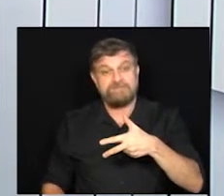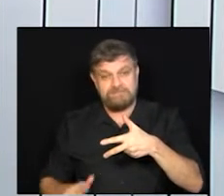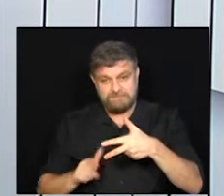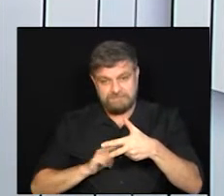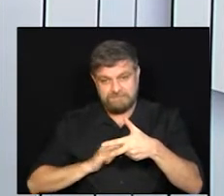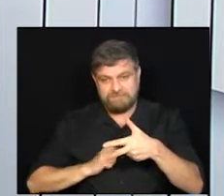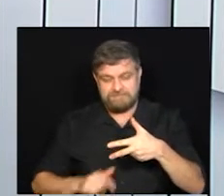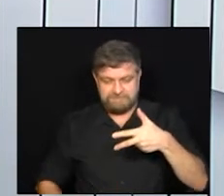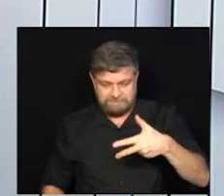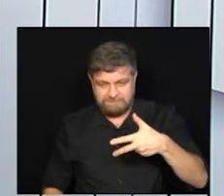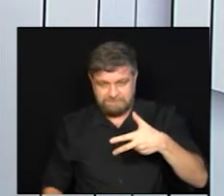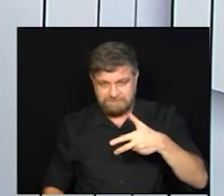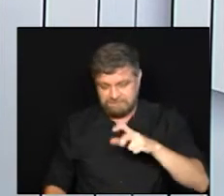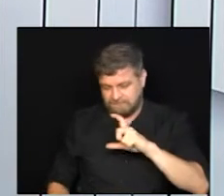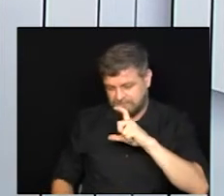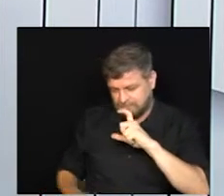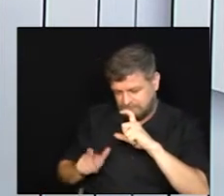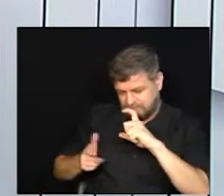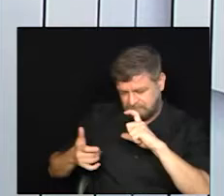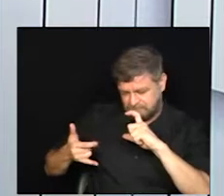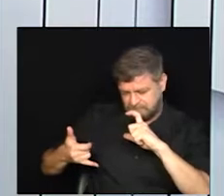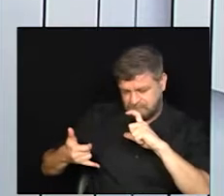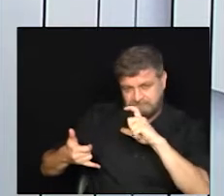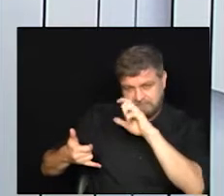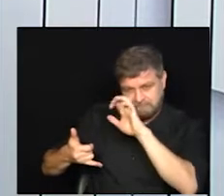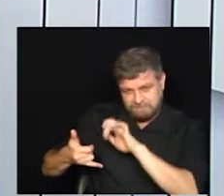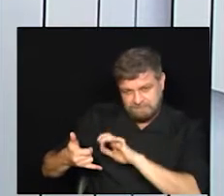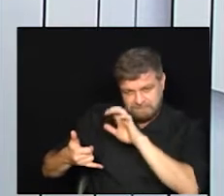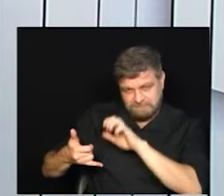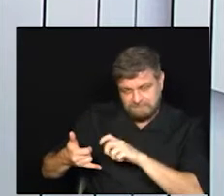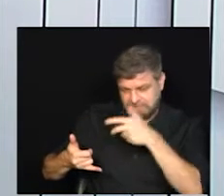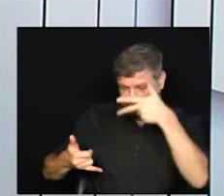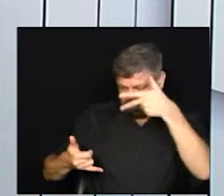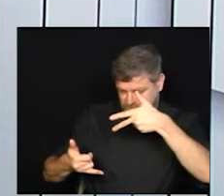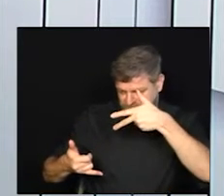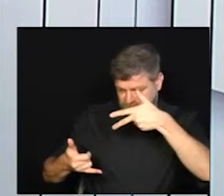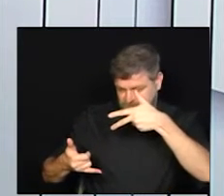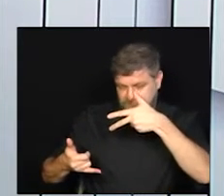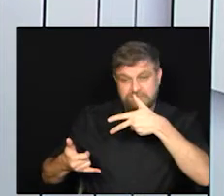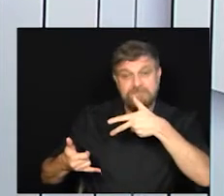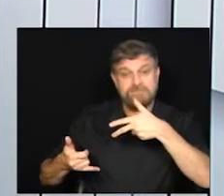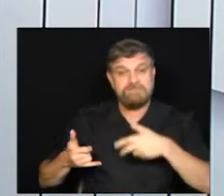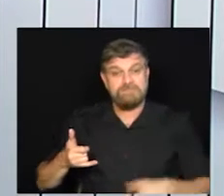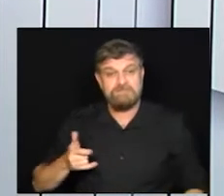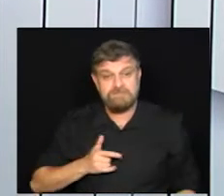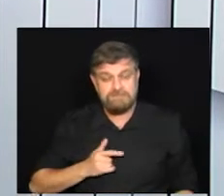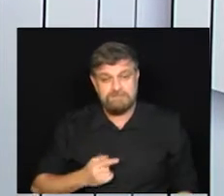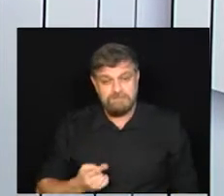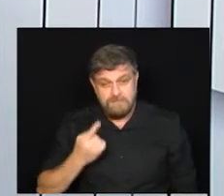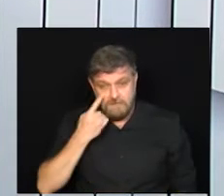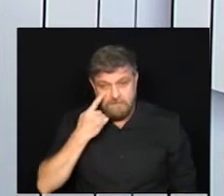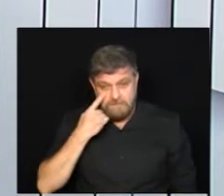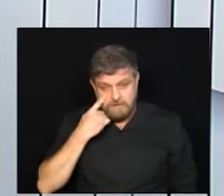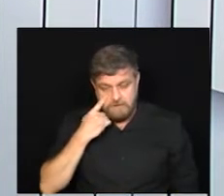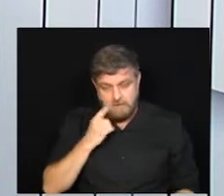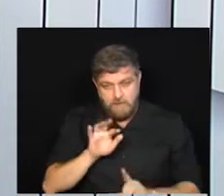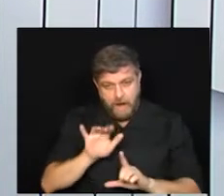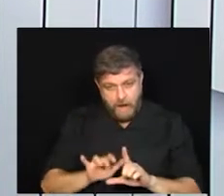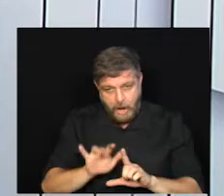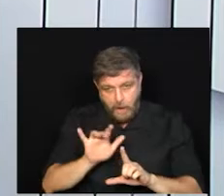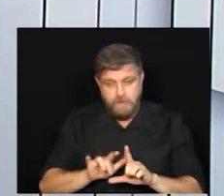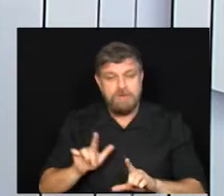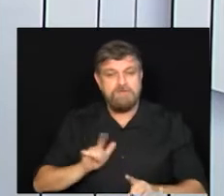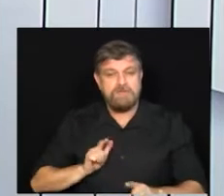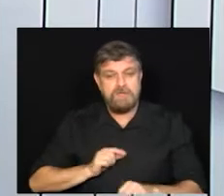seu celular, abre a câmera como se fosse tirar uma foto, fazer um vídeo e aí você mira aqui para o QR Code e vai estar